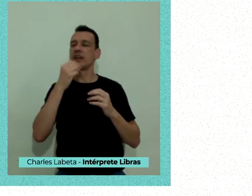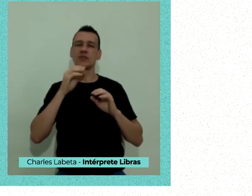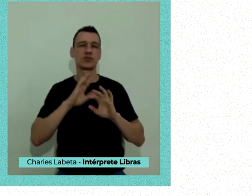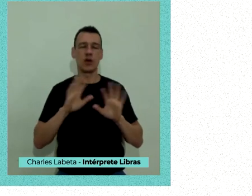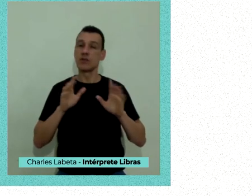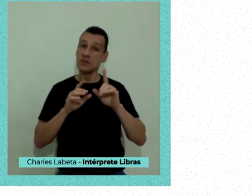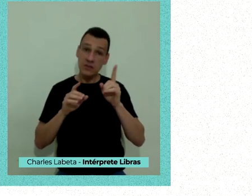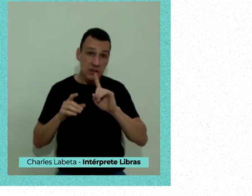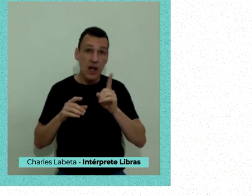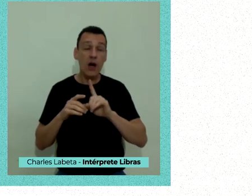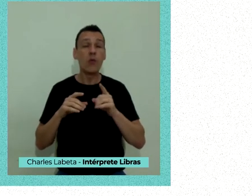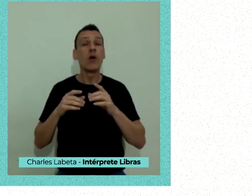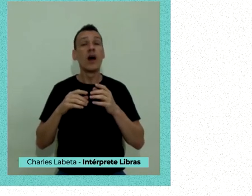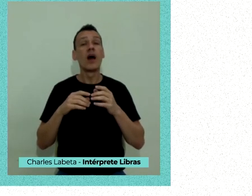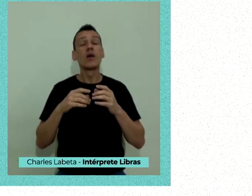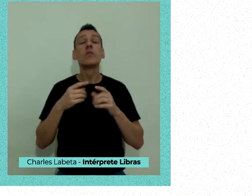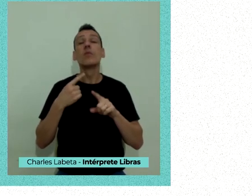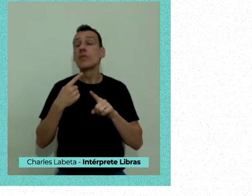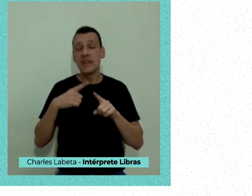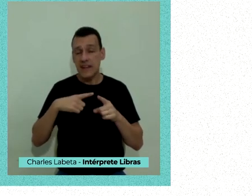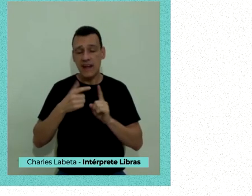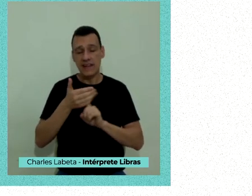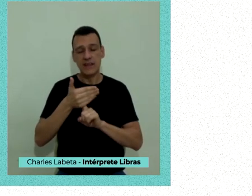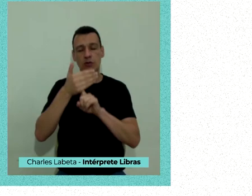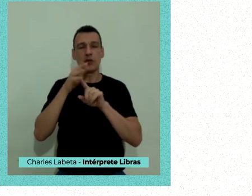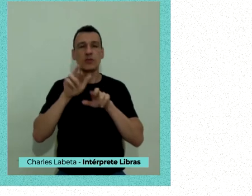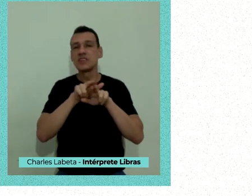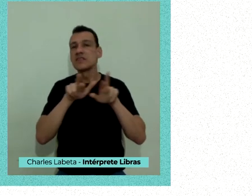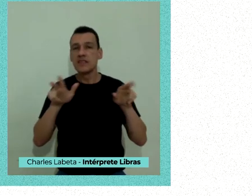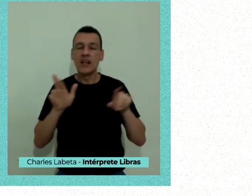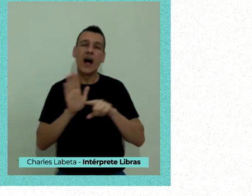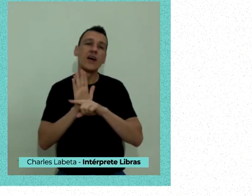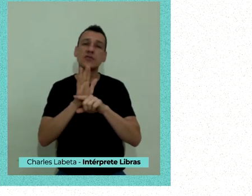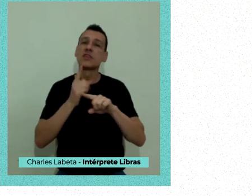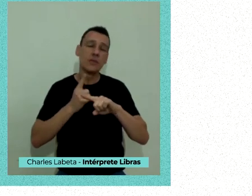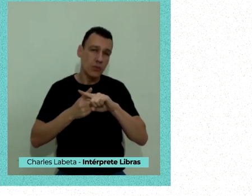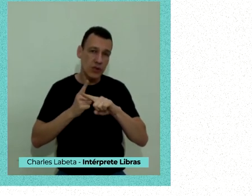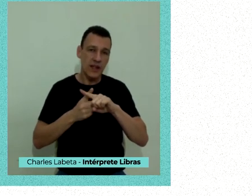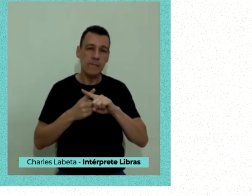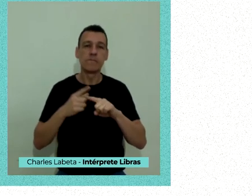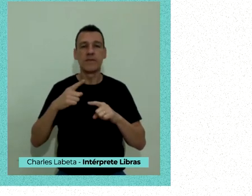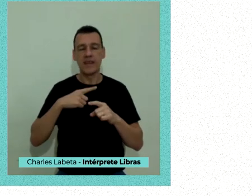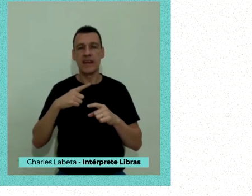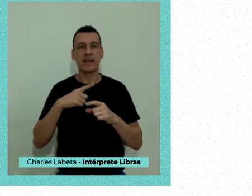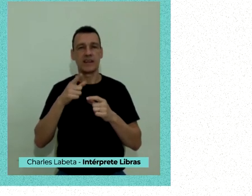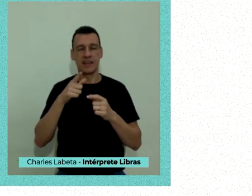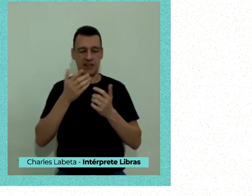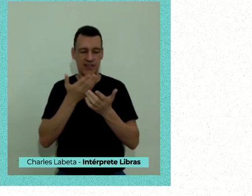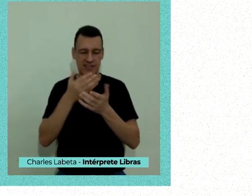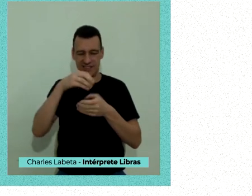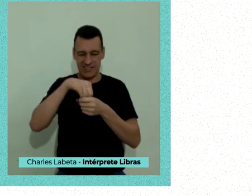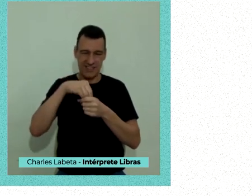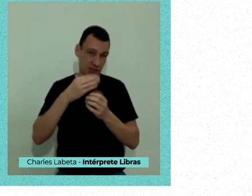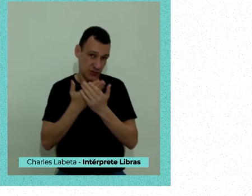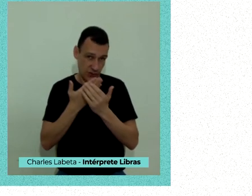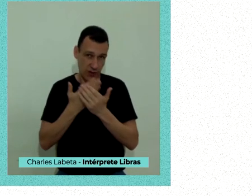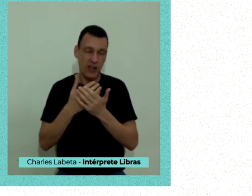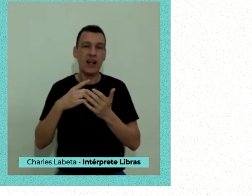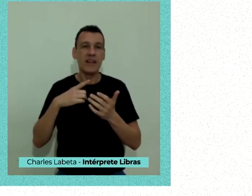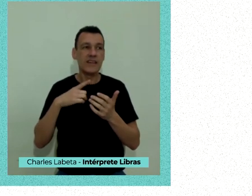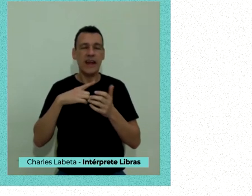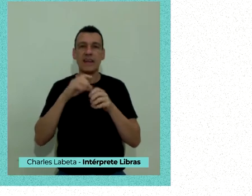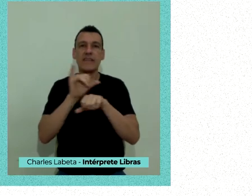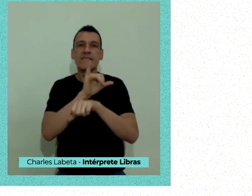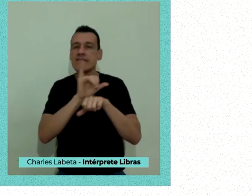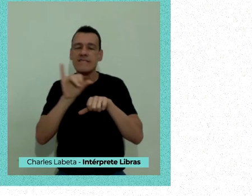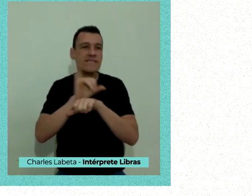principalmente o desejo dessa escola, ou dessas escolas e desses professores que trilharam com ele, né, de aprender e